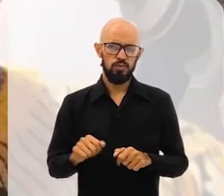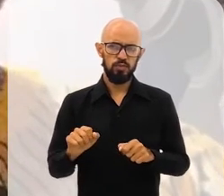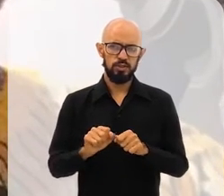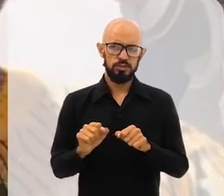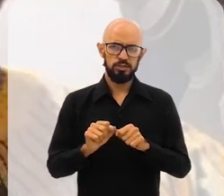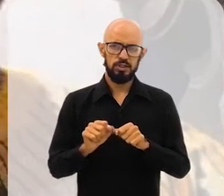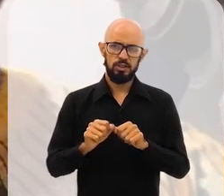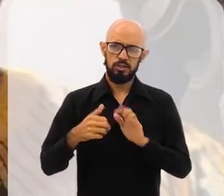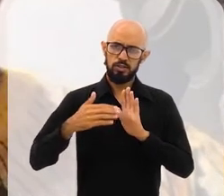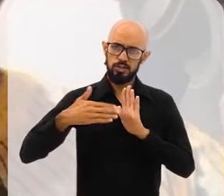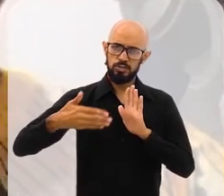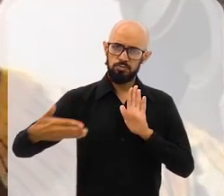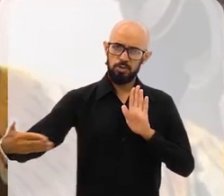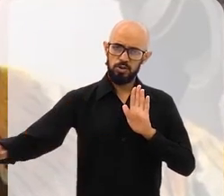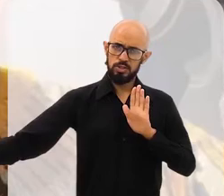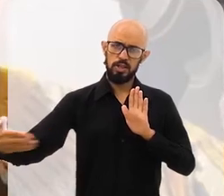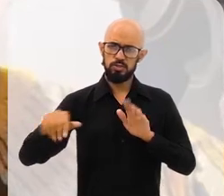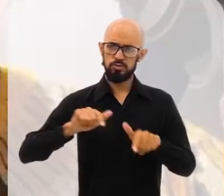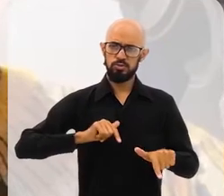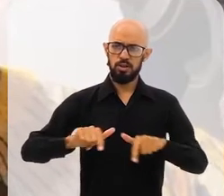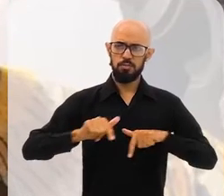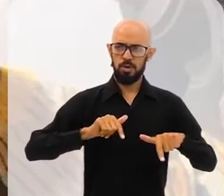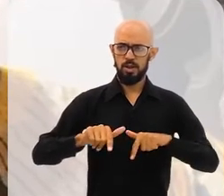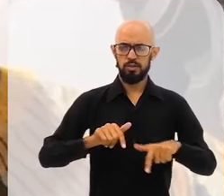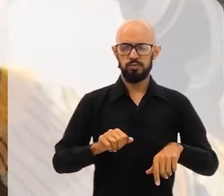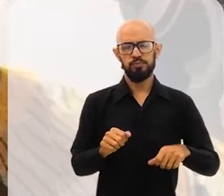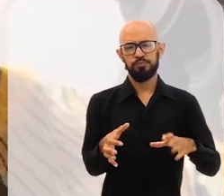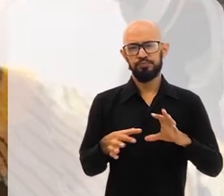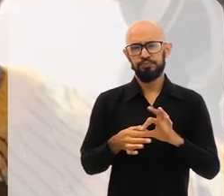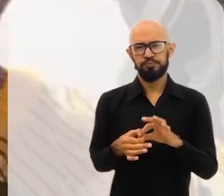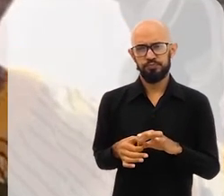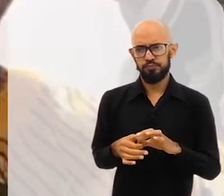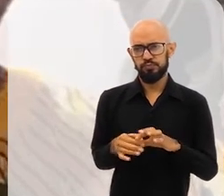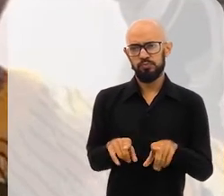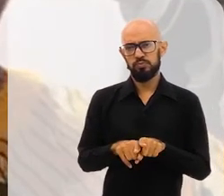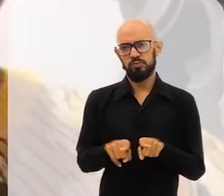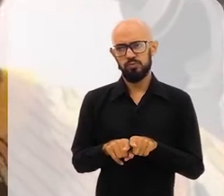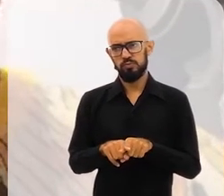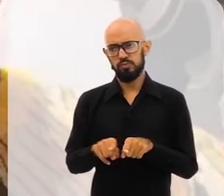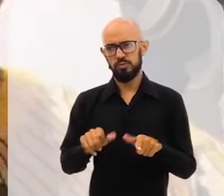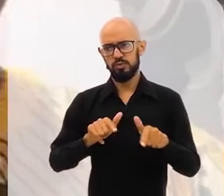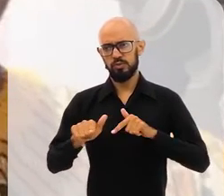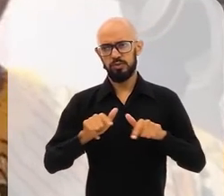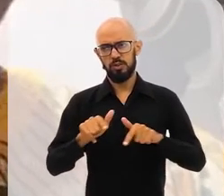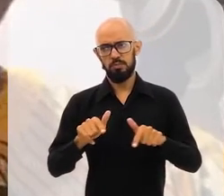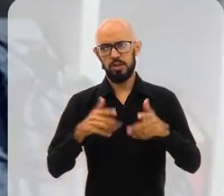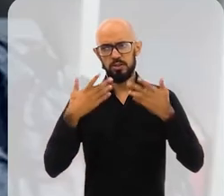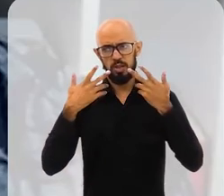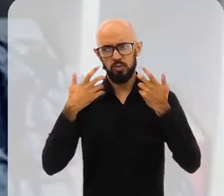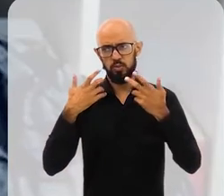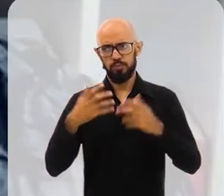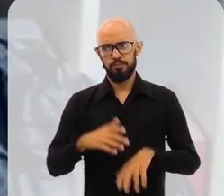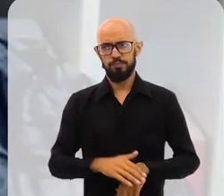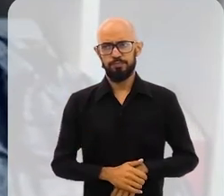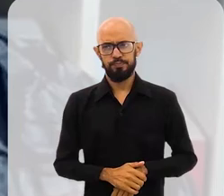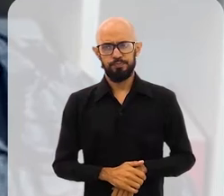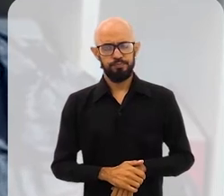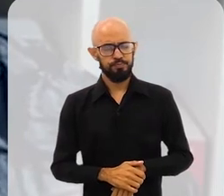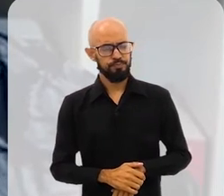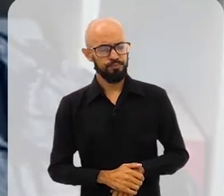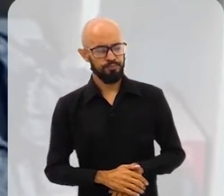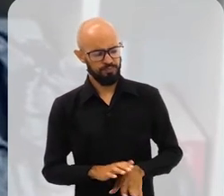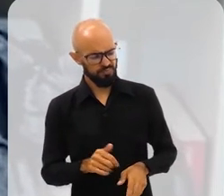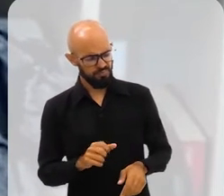surgindo ao longo desse processo de trabalho e juntando ao trabalho de ator ou